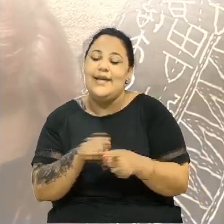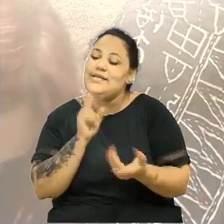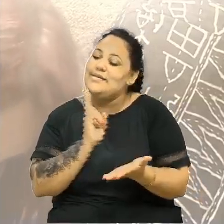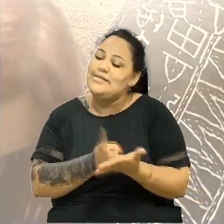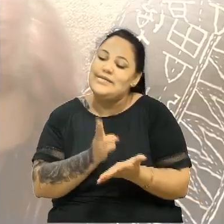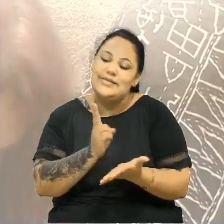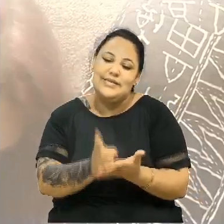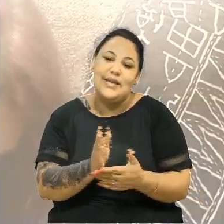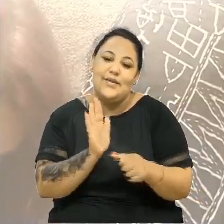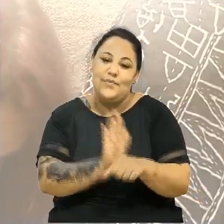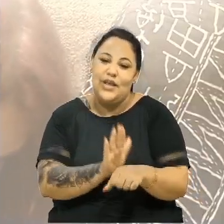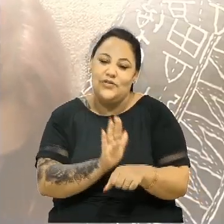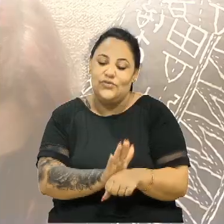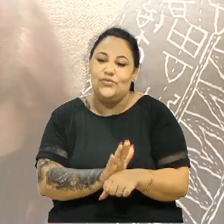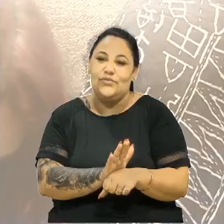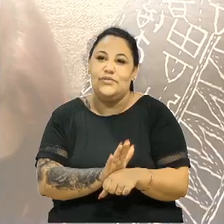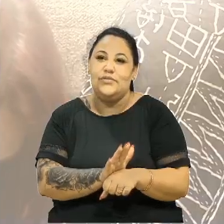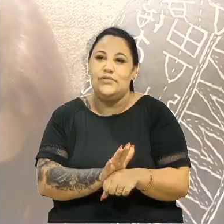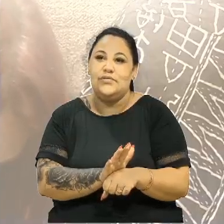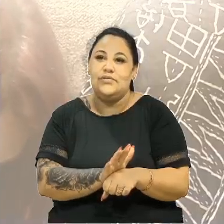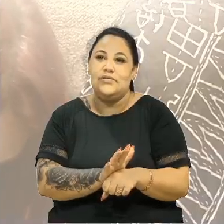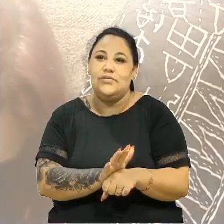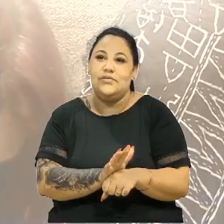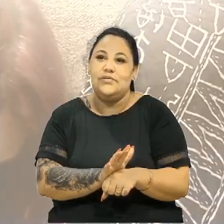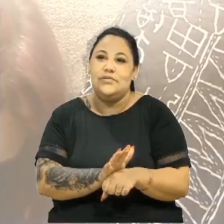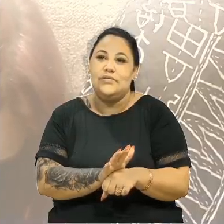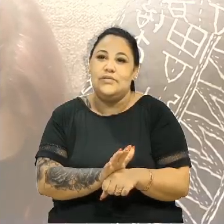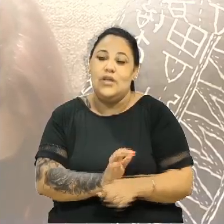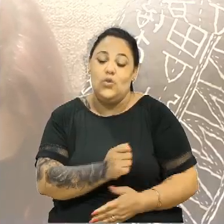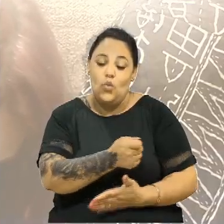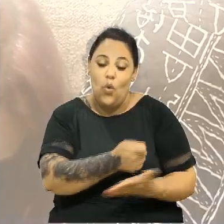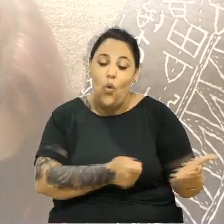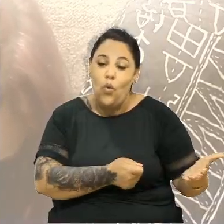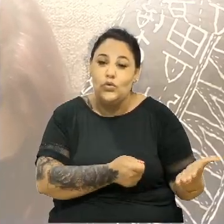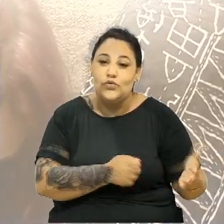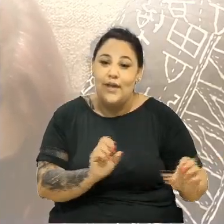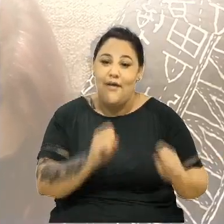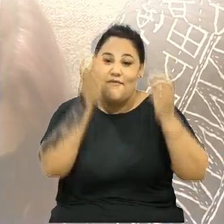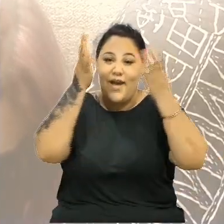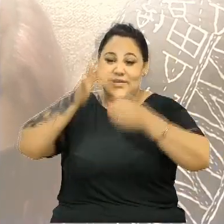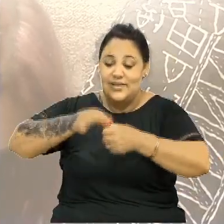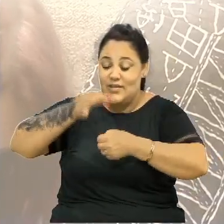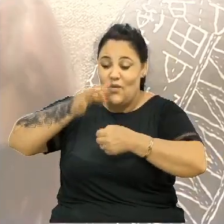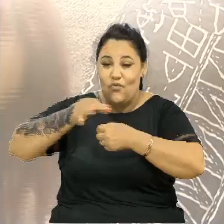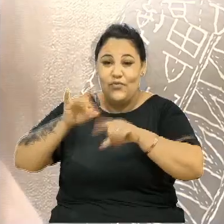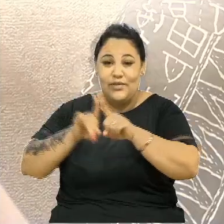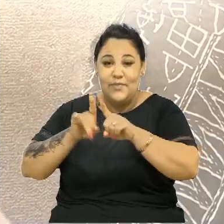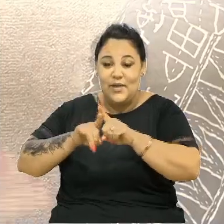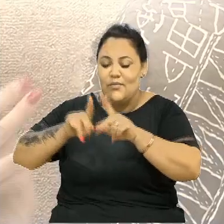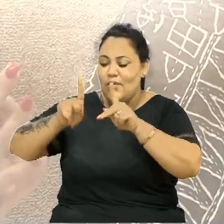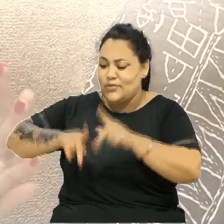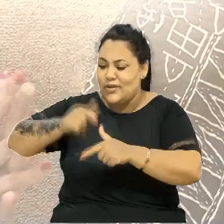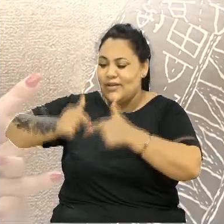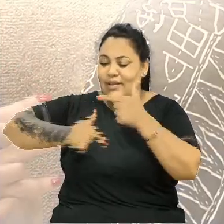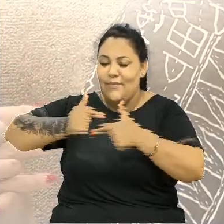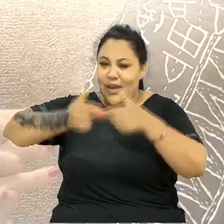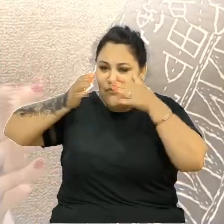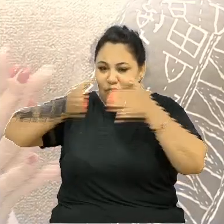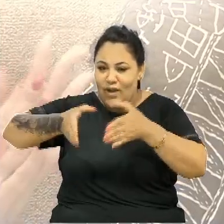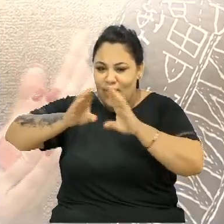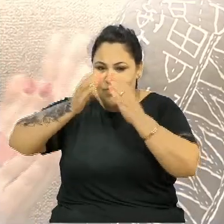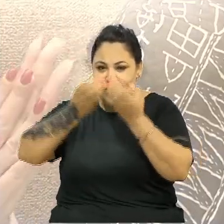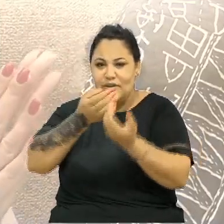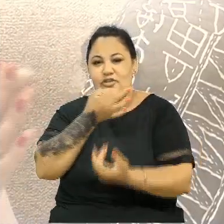auxiliou também nos concursos da Festa da Uva. Então, uma pessoa que trabalha para a comunidade